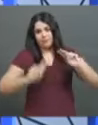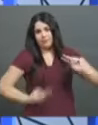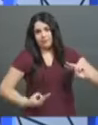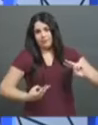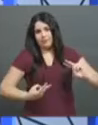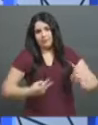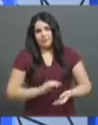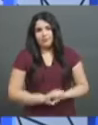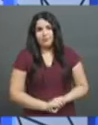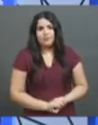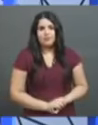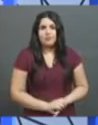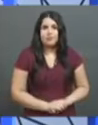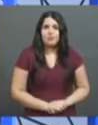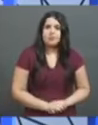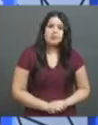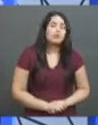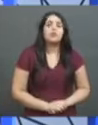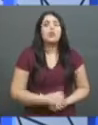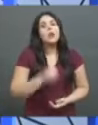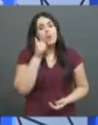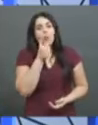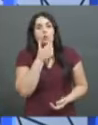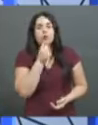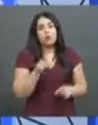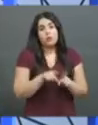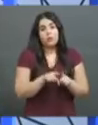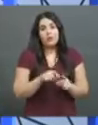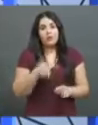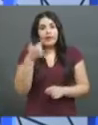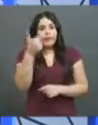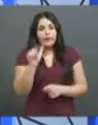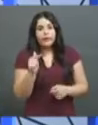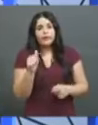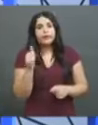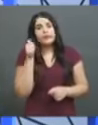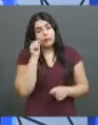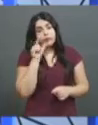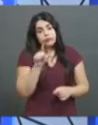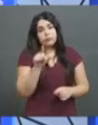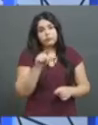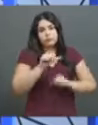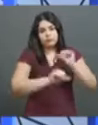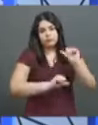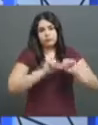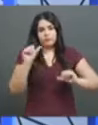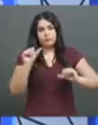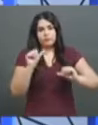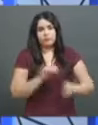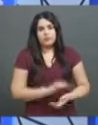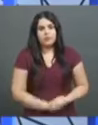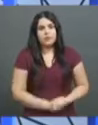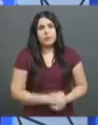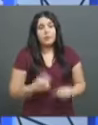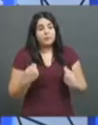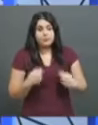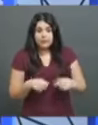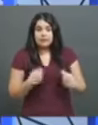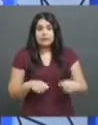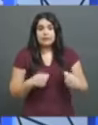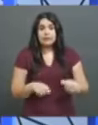do sexo também, como eu já expliquei. Os demais são todos modificáveis. Então nós temos que trabalhar em cima